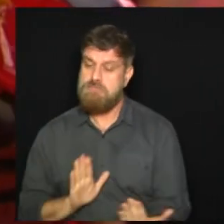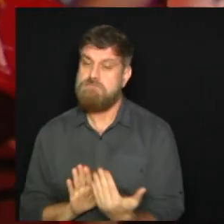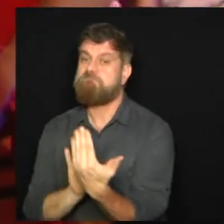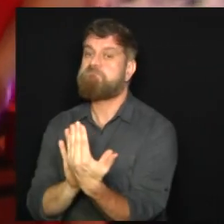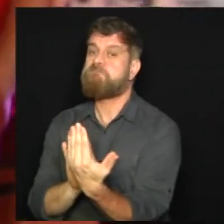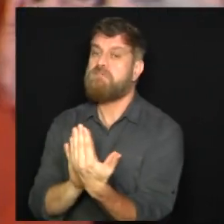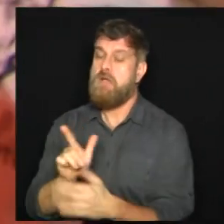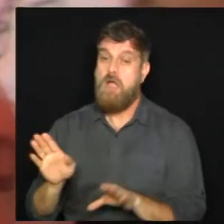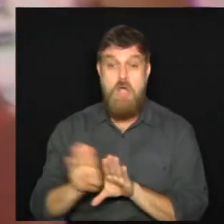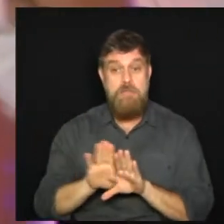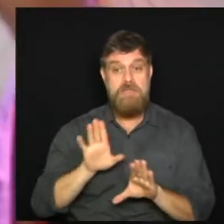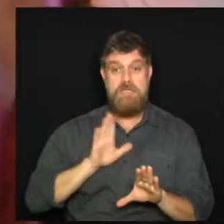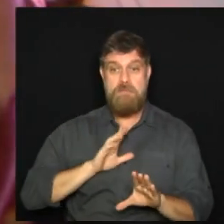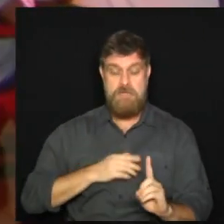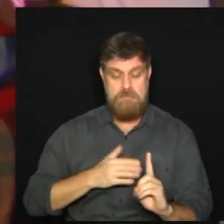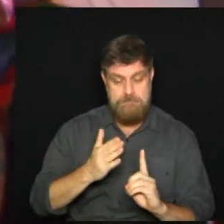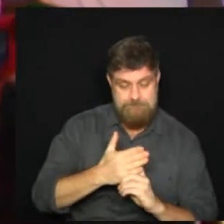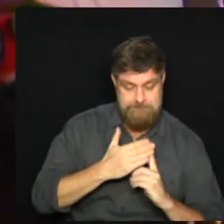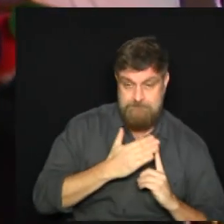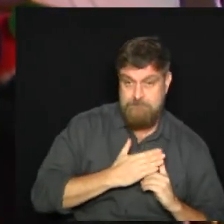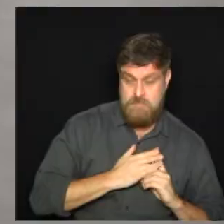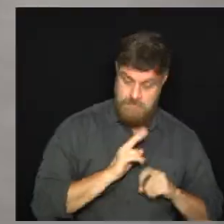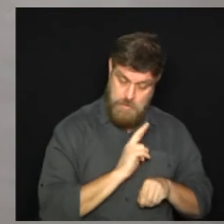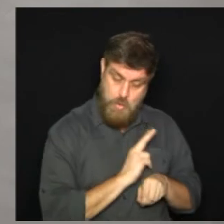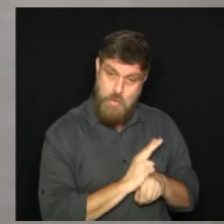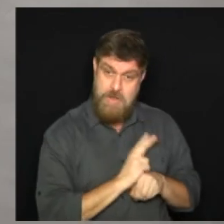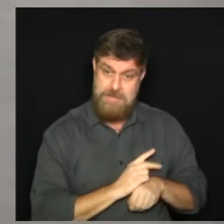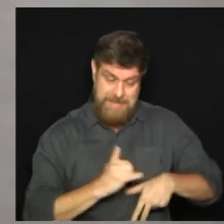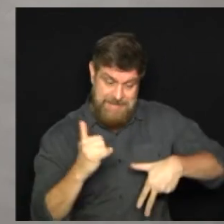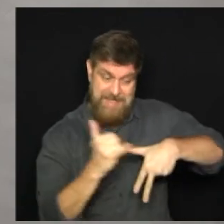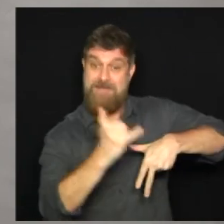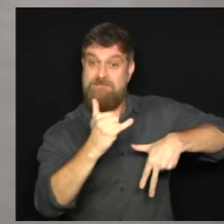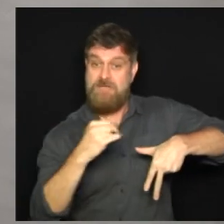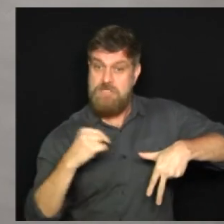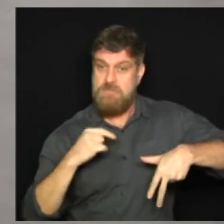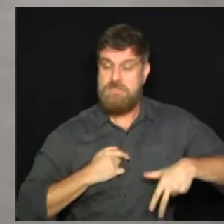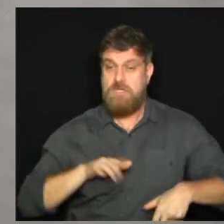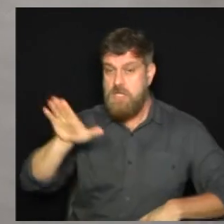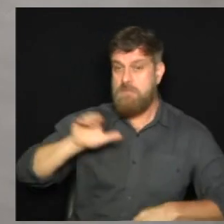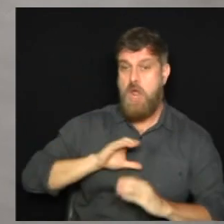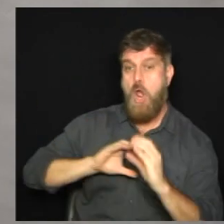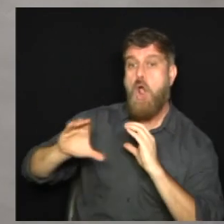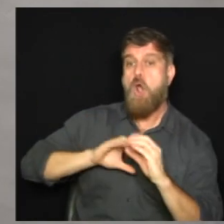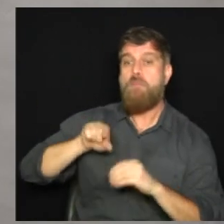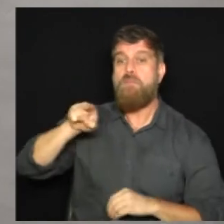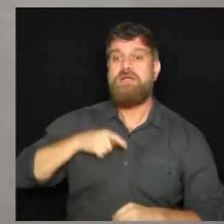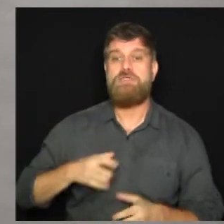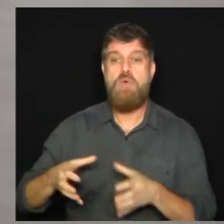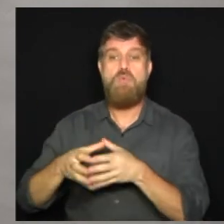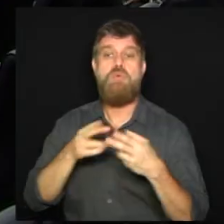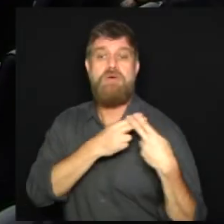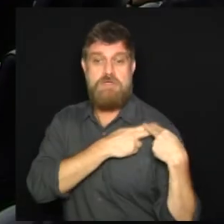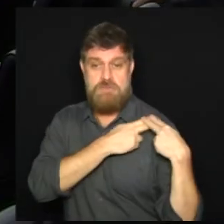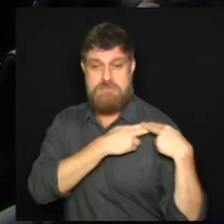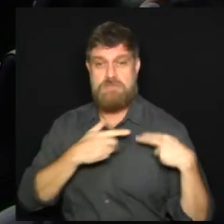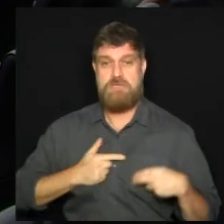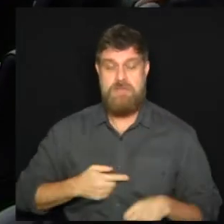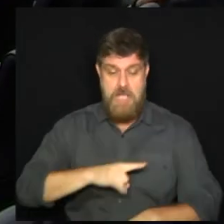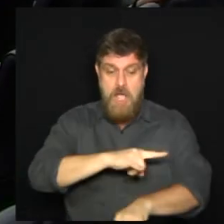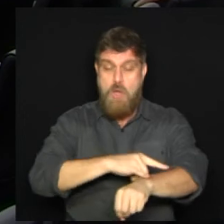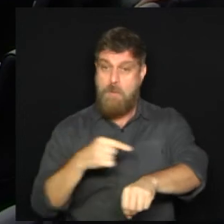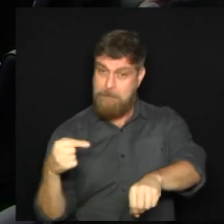agressor como para acolher a vítima e prestar auxílio na comunicação com autoridades competentes. Além disso, os